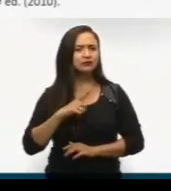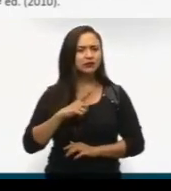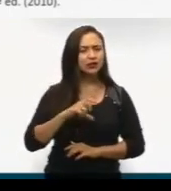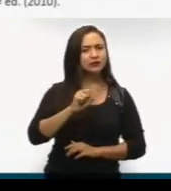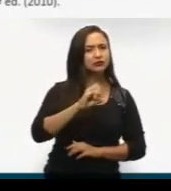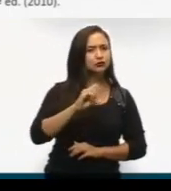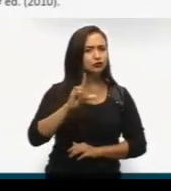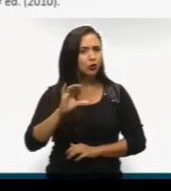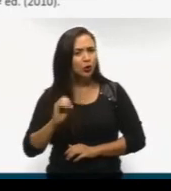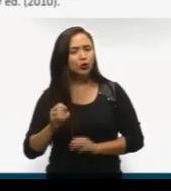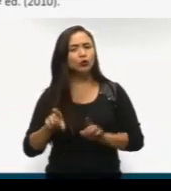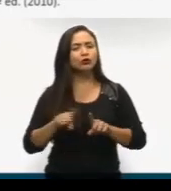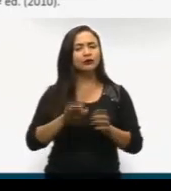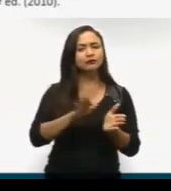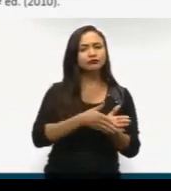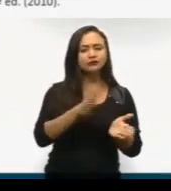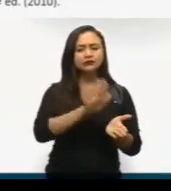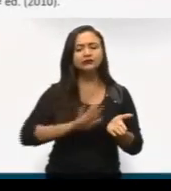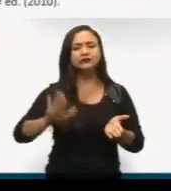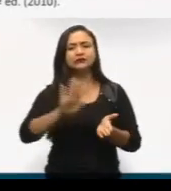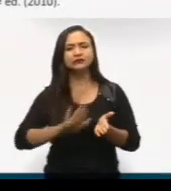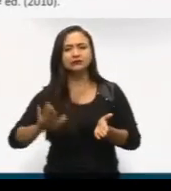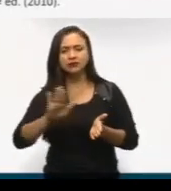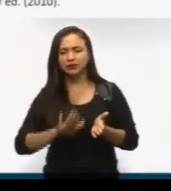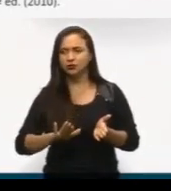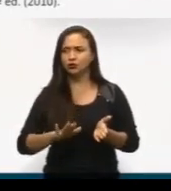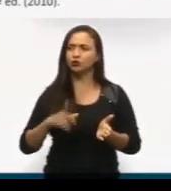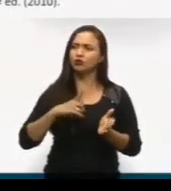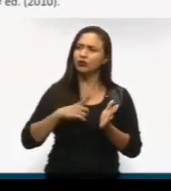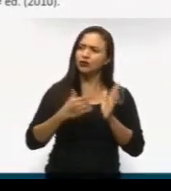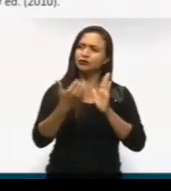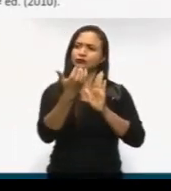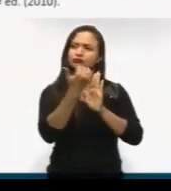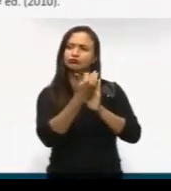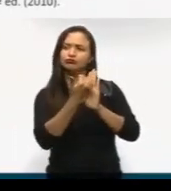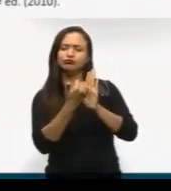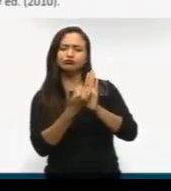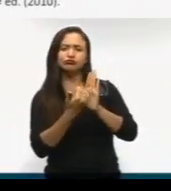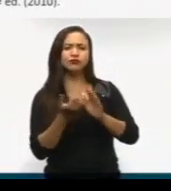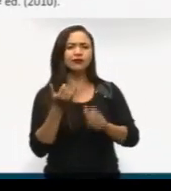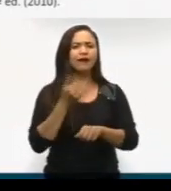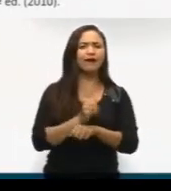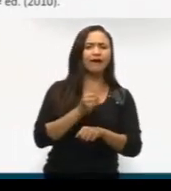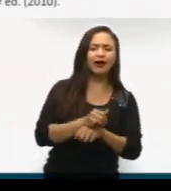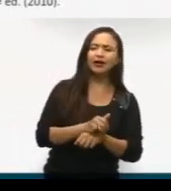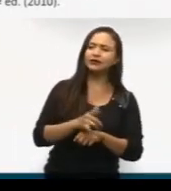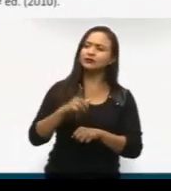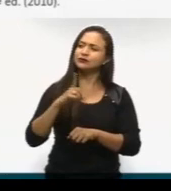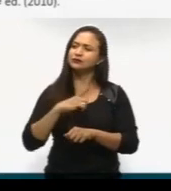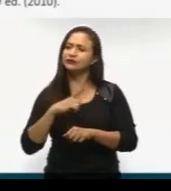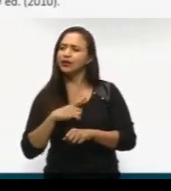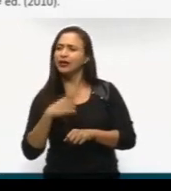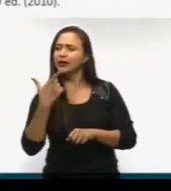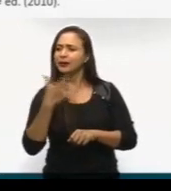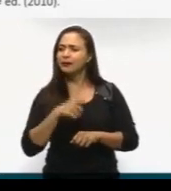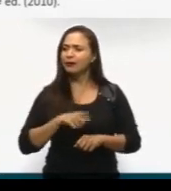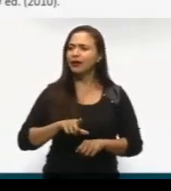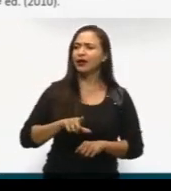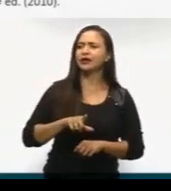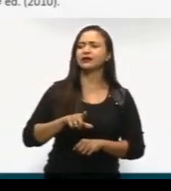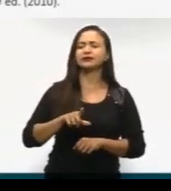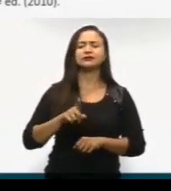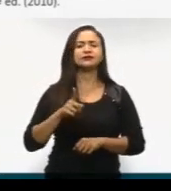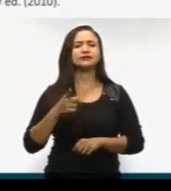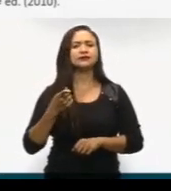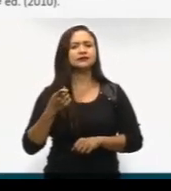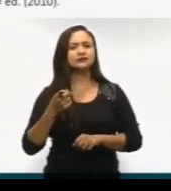que alvenaria de tijolo, solo e cimento com pilaretes, embutido, barra de aço 5,16 e grout executado